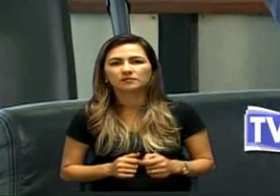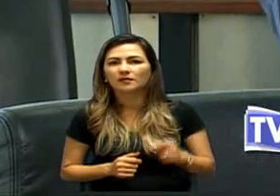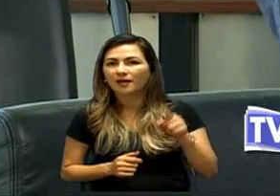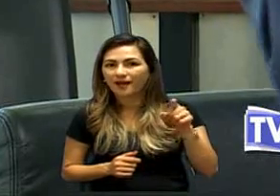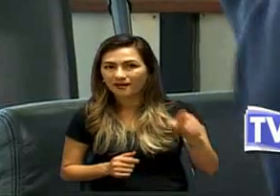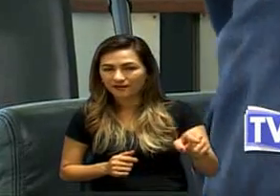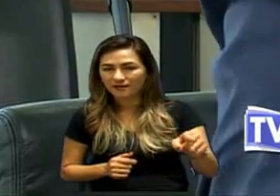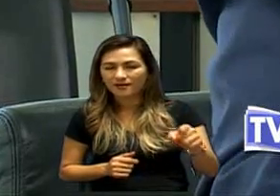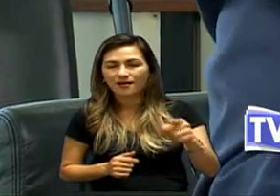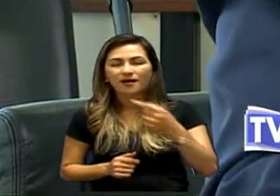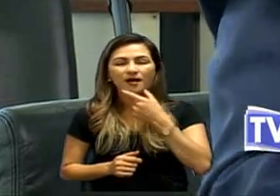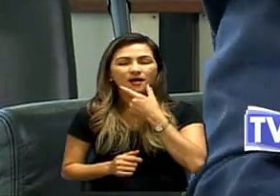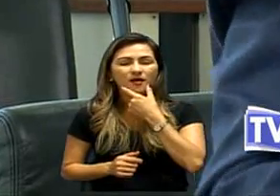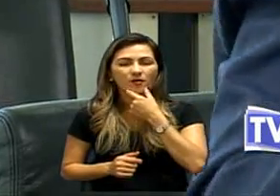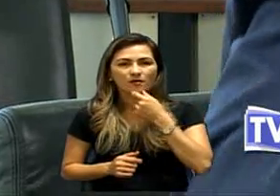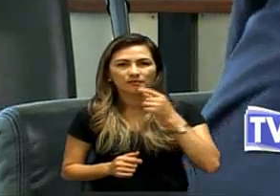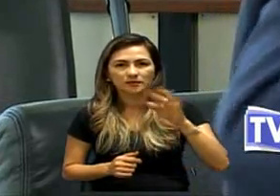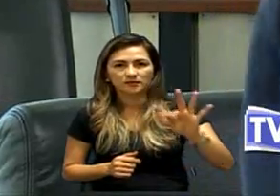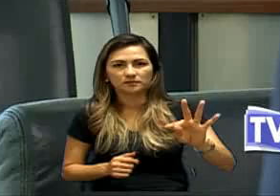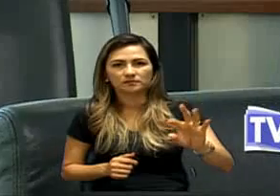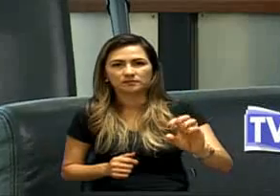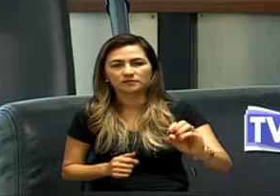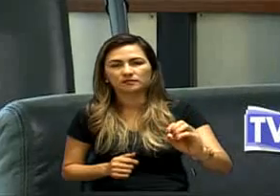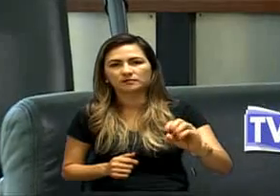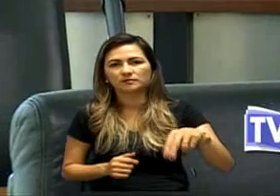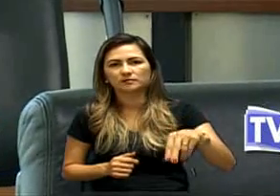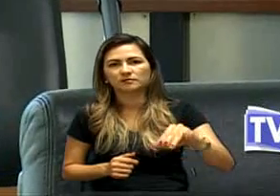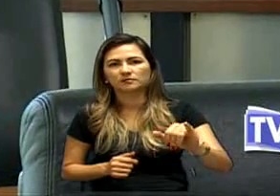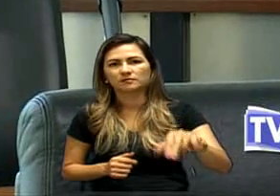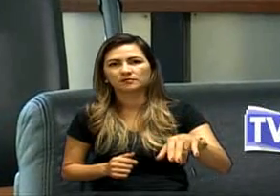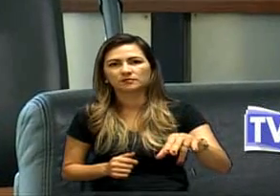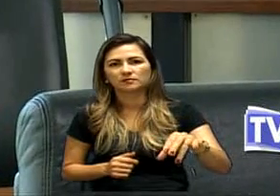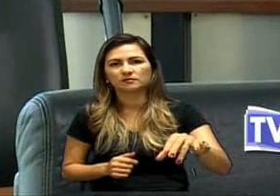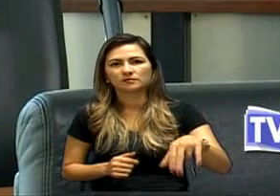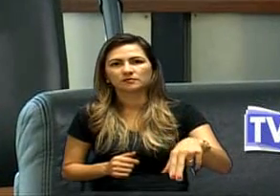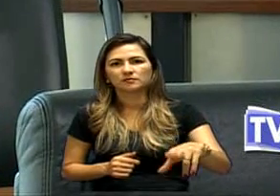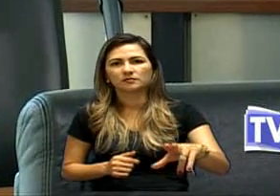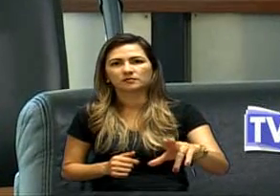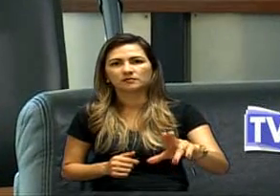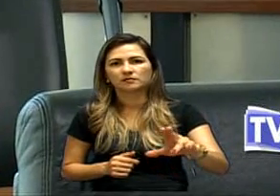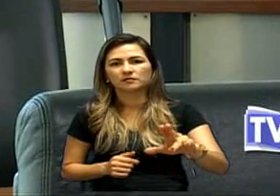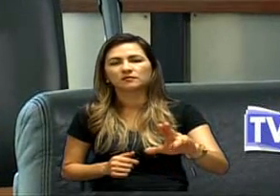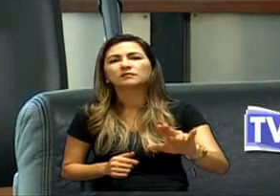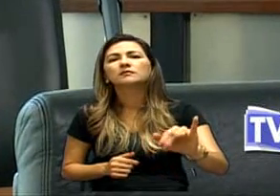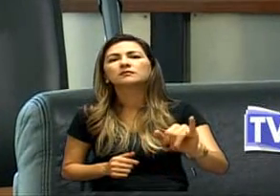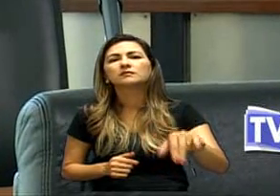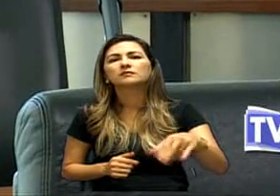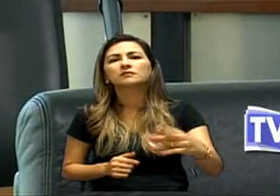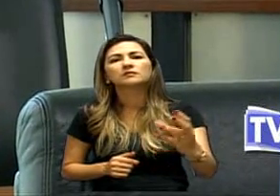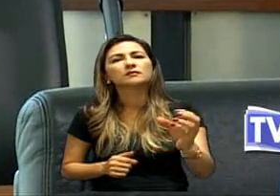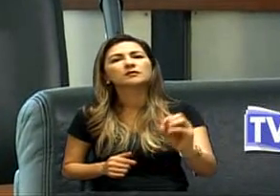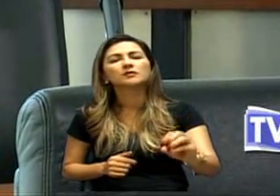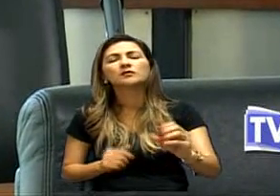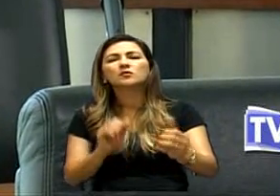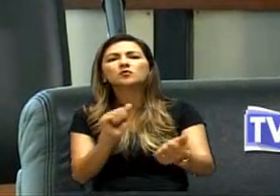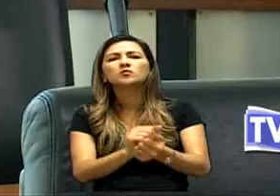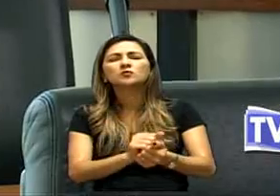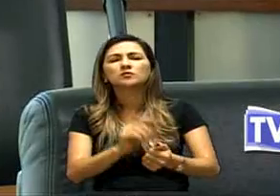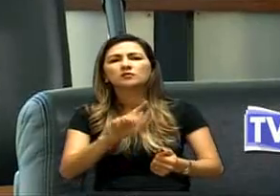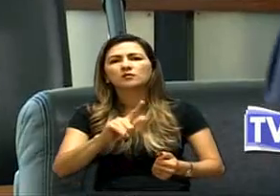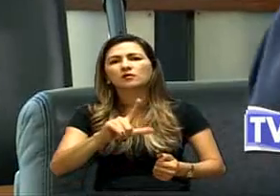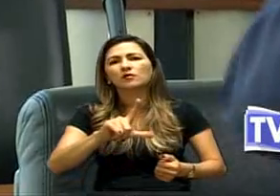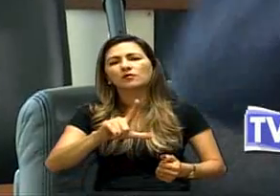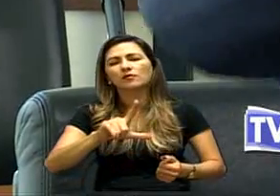trabalha junto com o Flávio, então eu conheço bastante. O Martinez é... Paulinho. Parabéns, hein, o Paulinho Fonseca. Martinez, acho